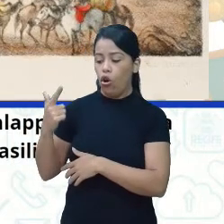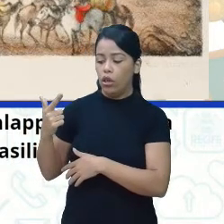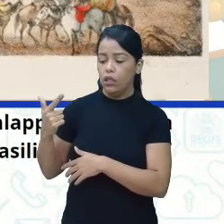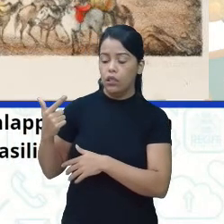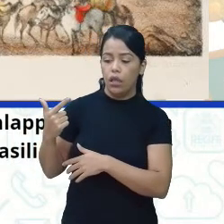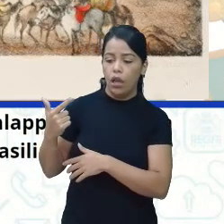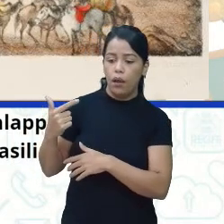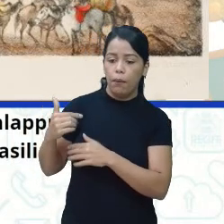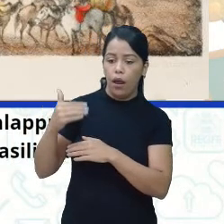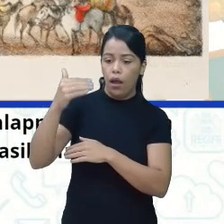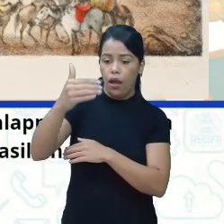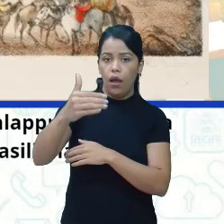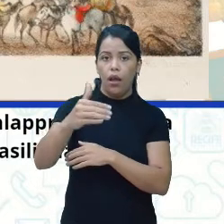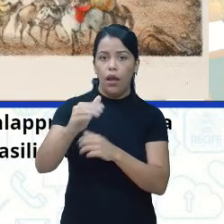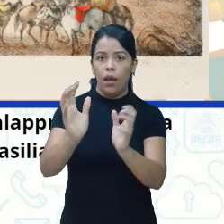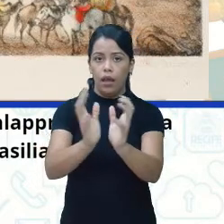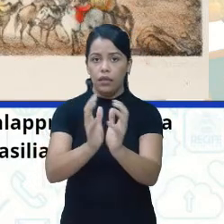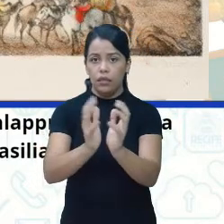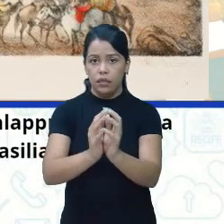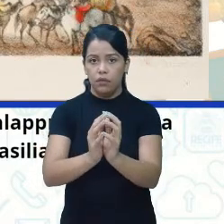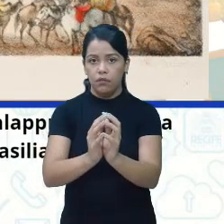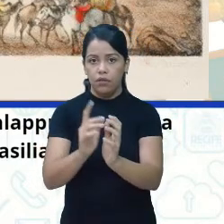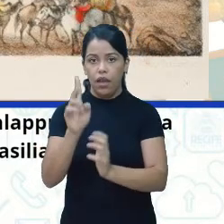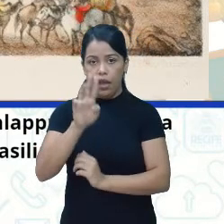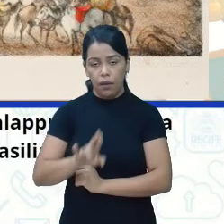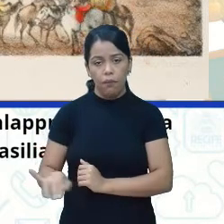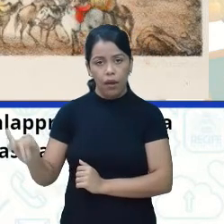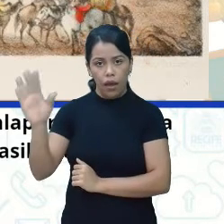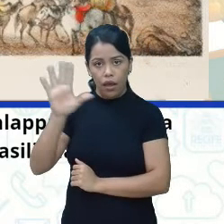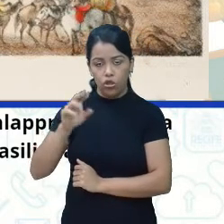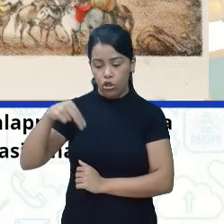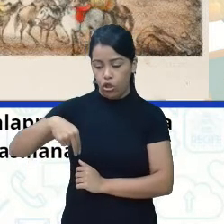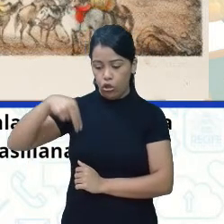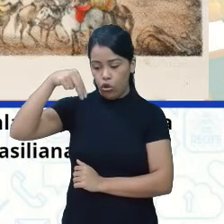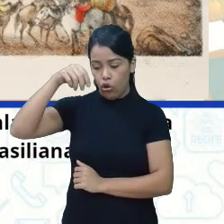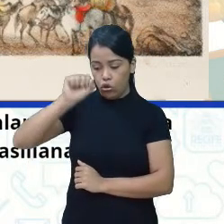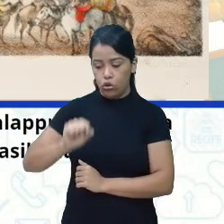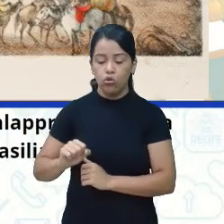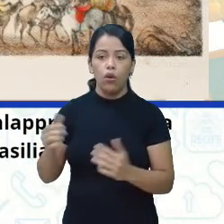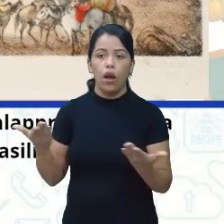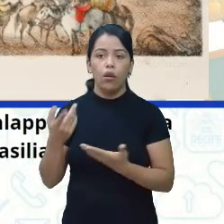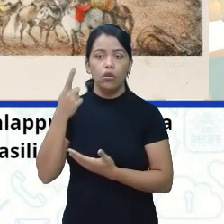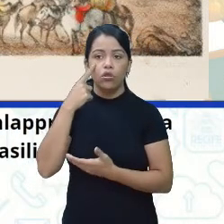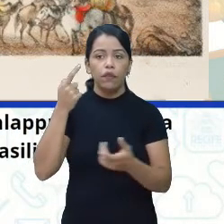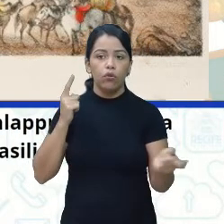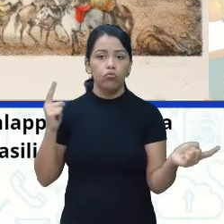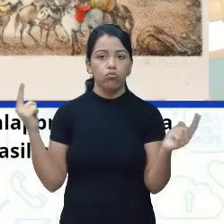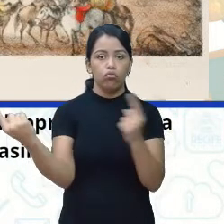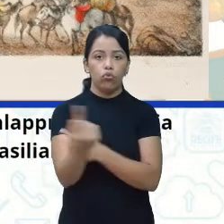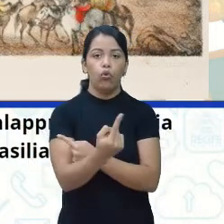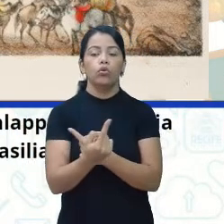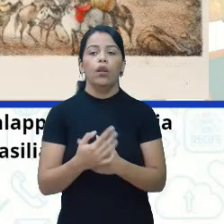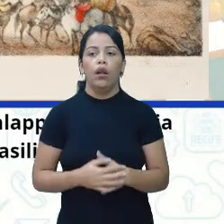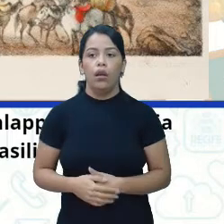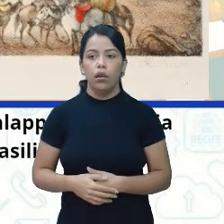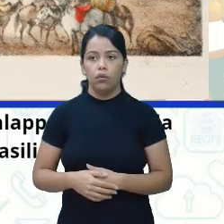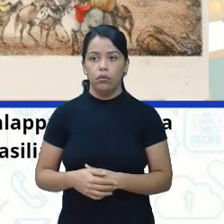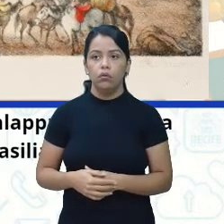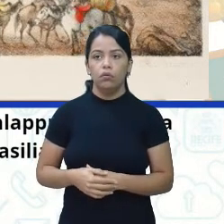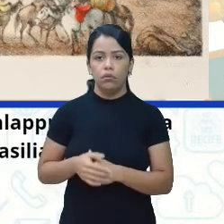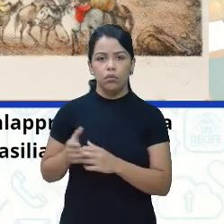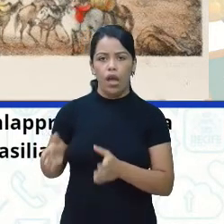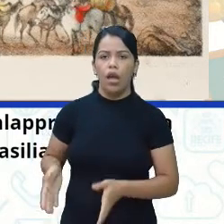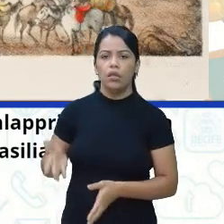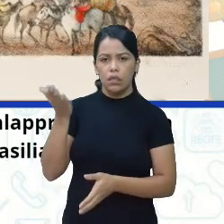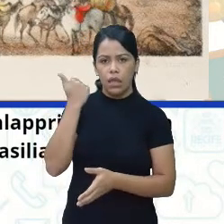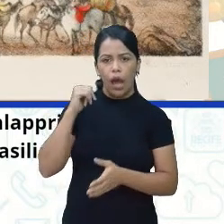Recife, e agora a gente está no sentido contrário, né? A gente está olhando lá no fundo, ó, a Torre Malakoff, né? Quem conhece lá, né, da Rua da